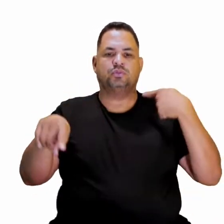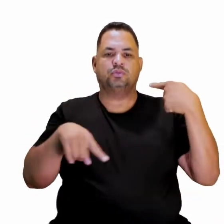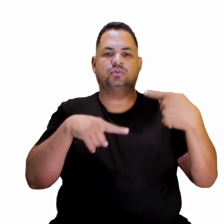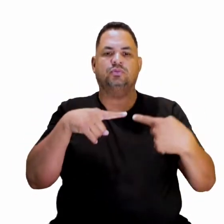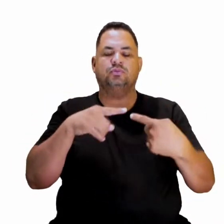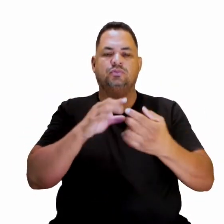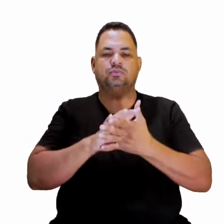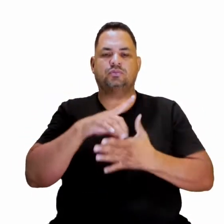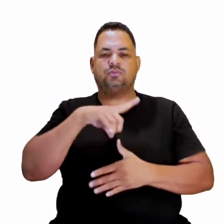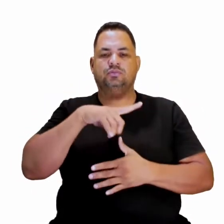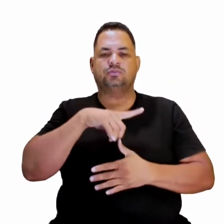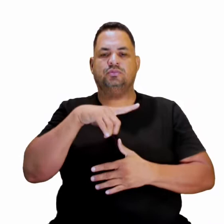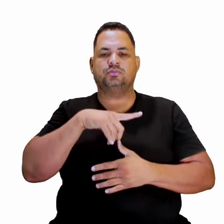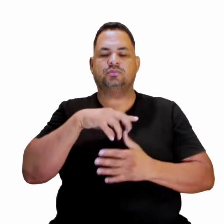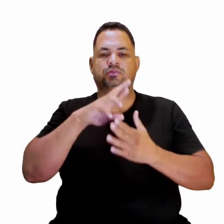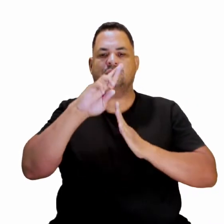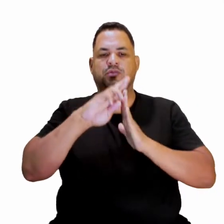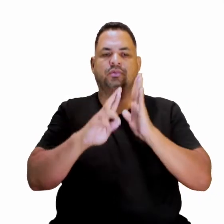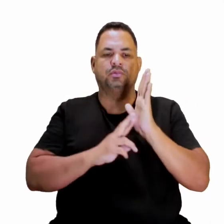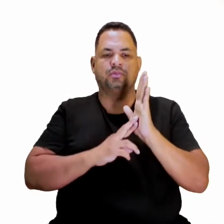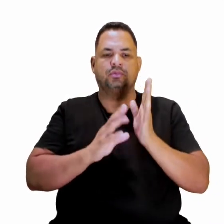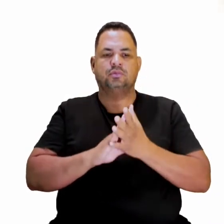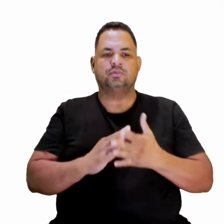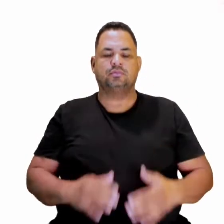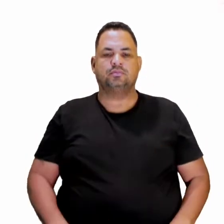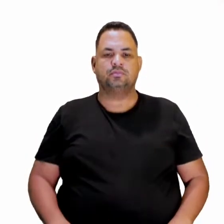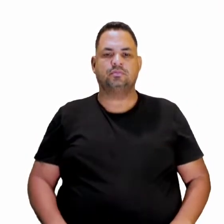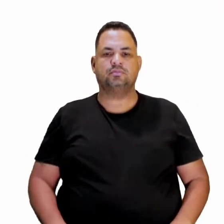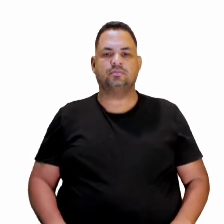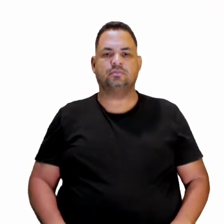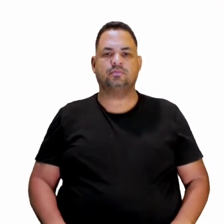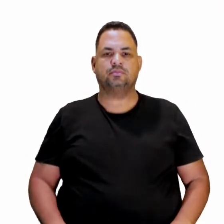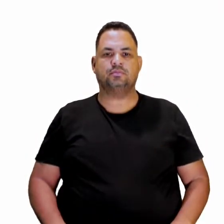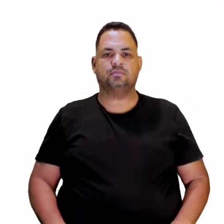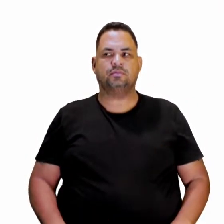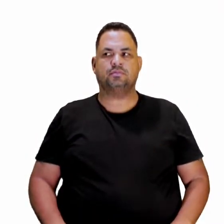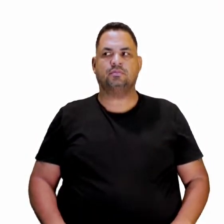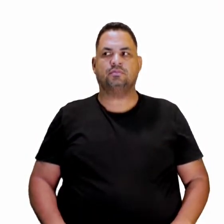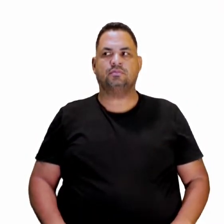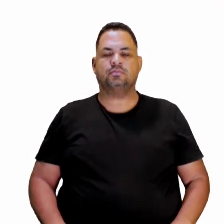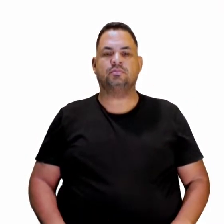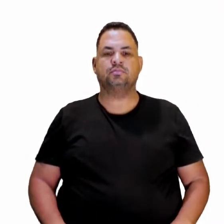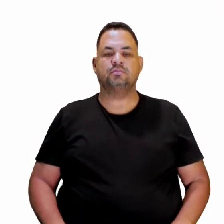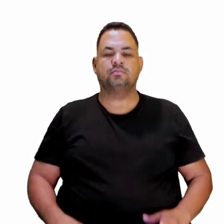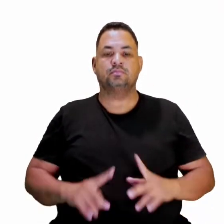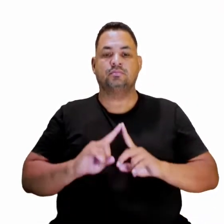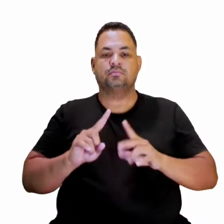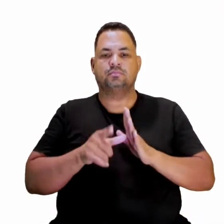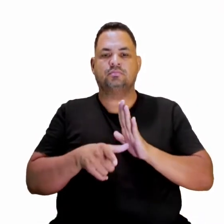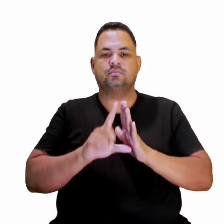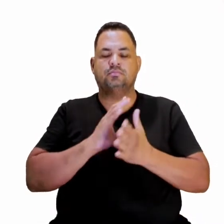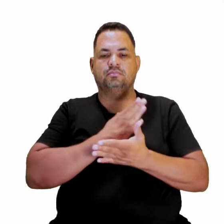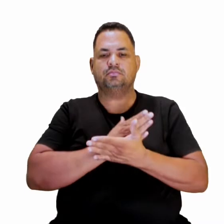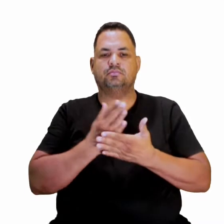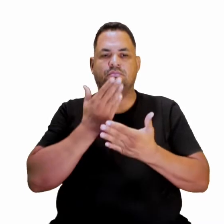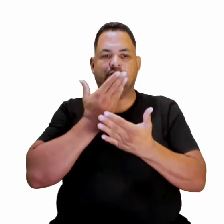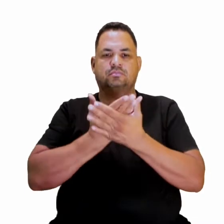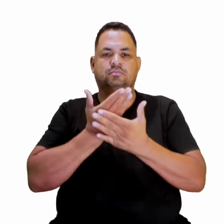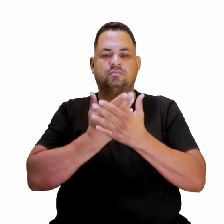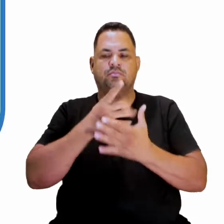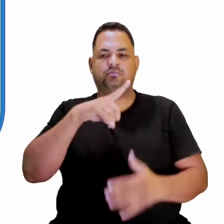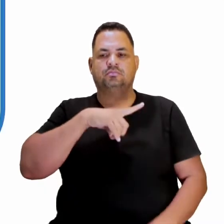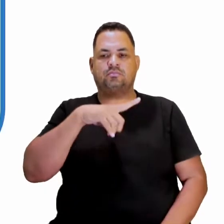têm regras. Por ter regras, as coisas ficam mais fáceis. Mas antes de a gente começar a nossa aula,